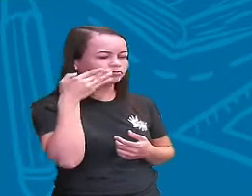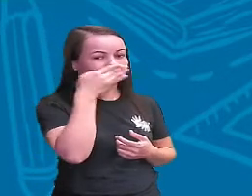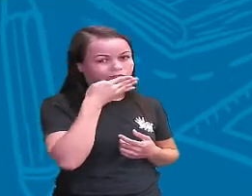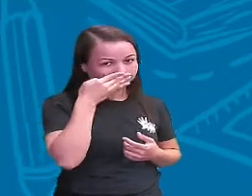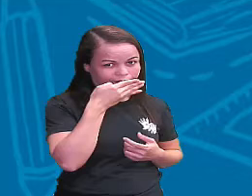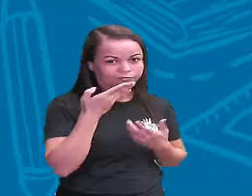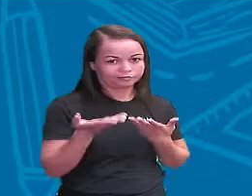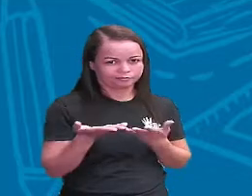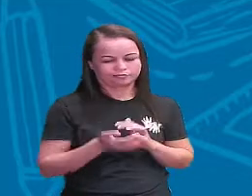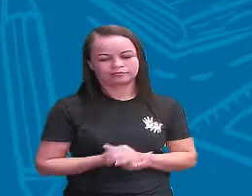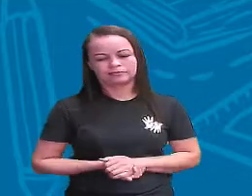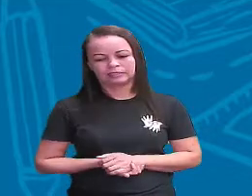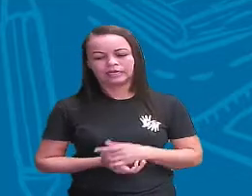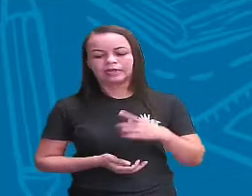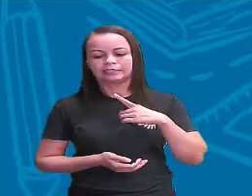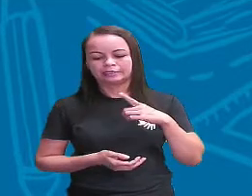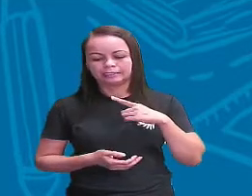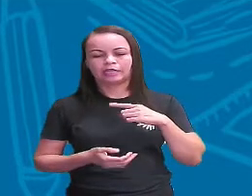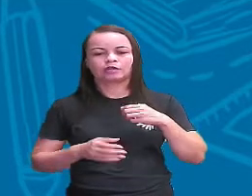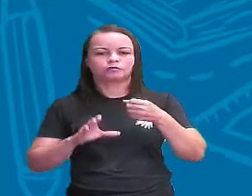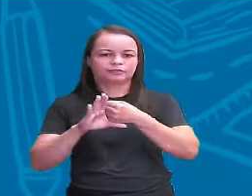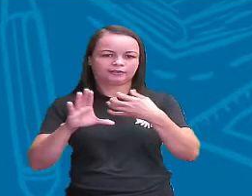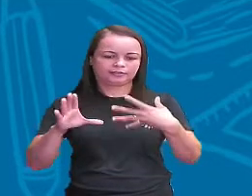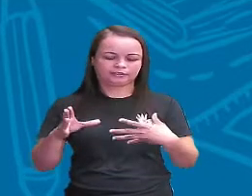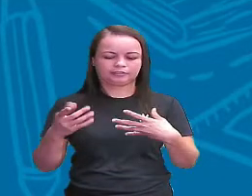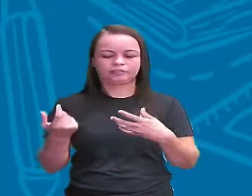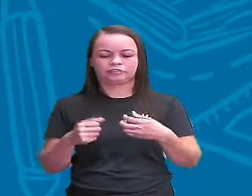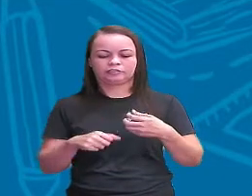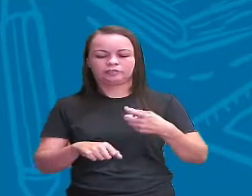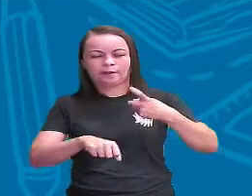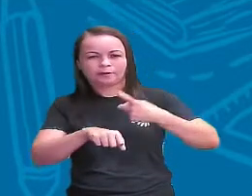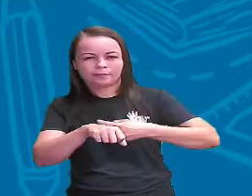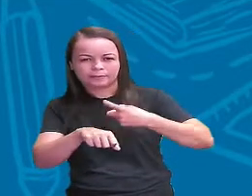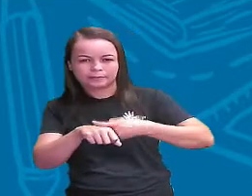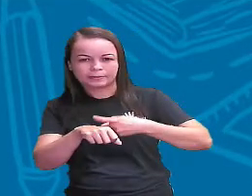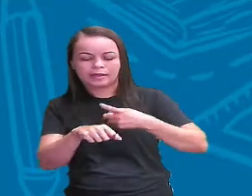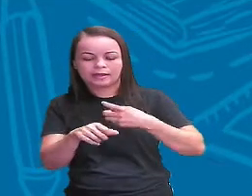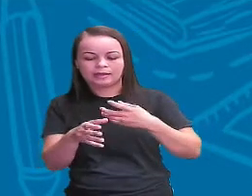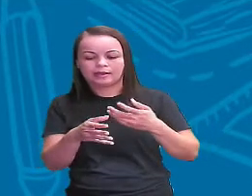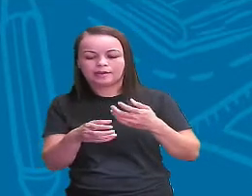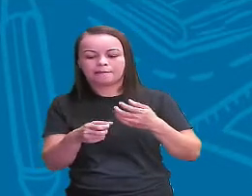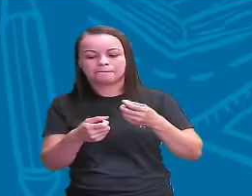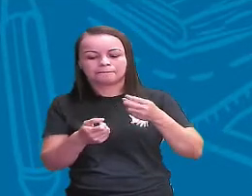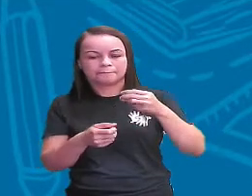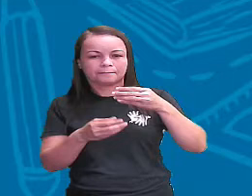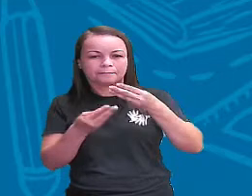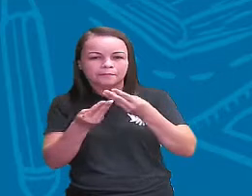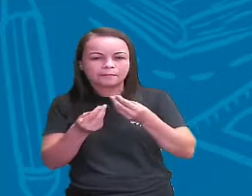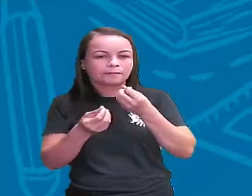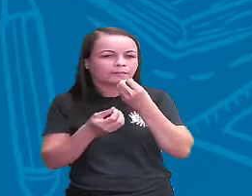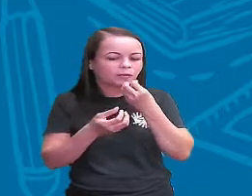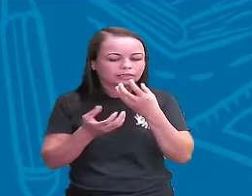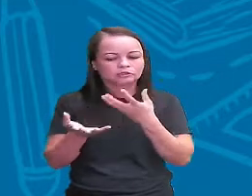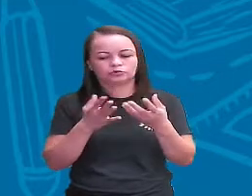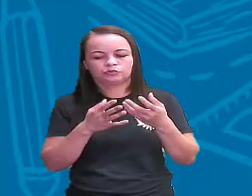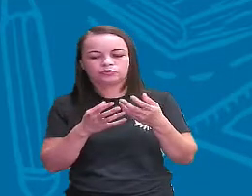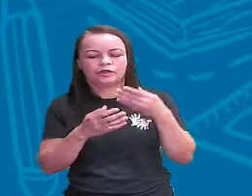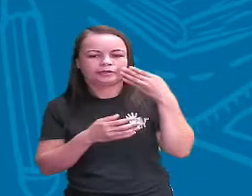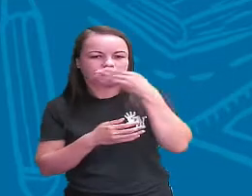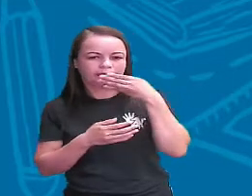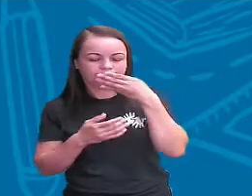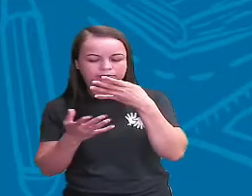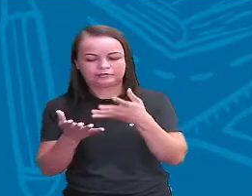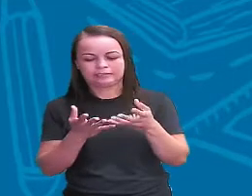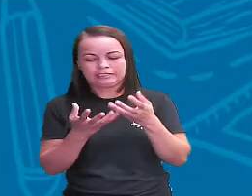as características de madura e azeda, que a menina de vestido amarelo falou. E a de vestido